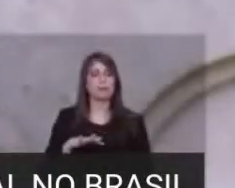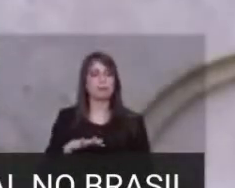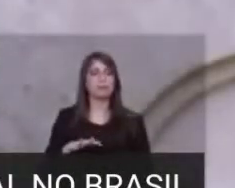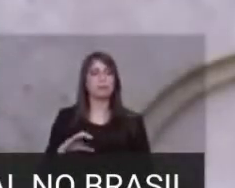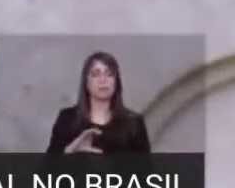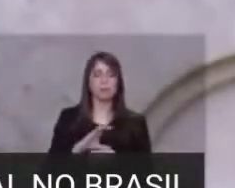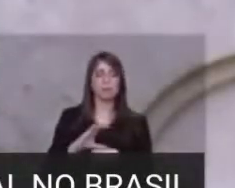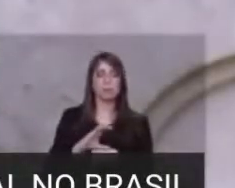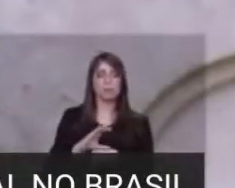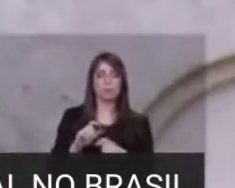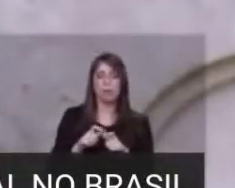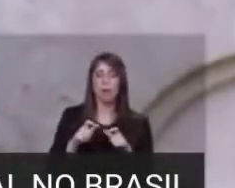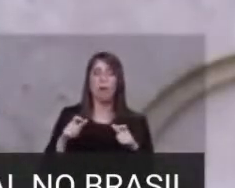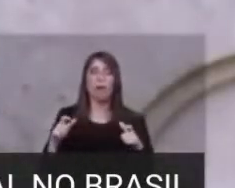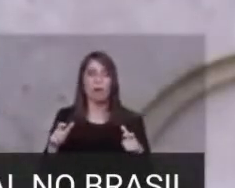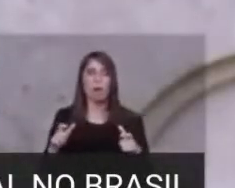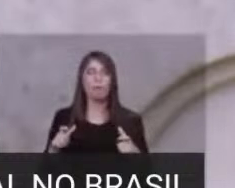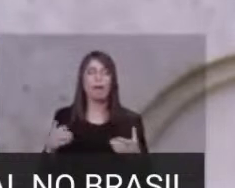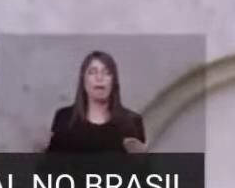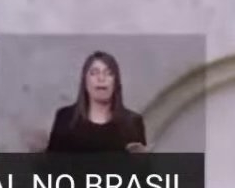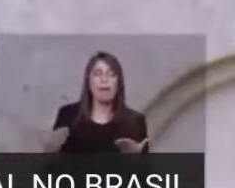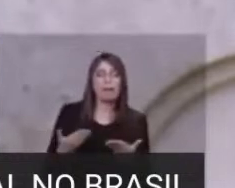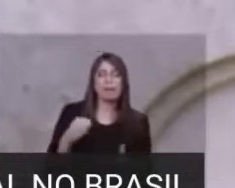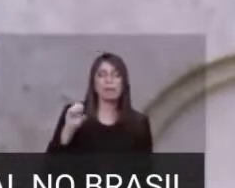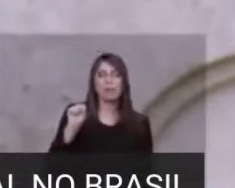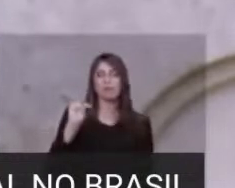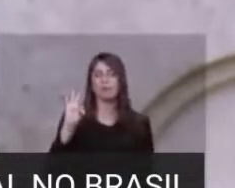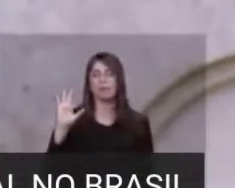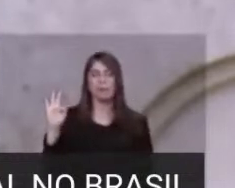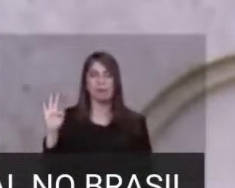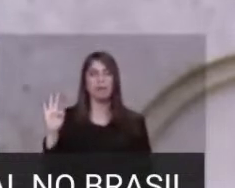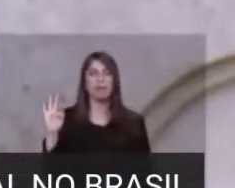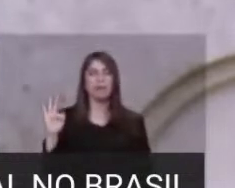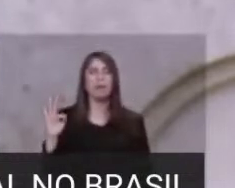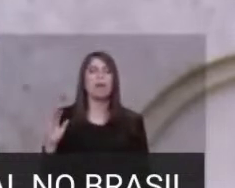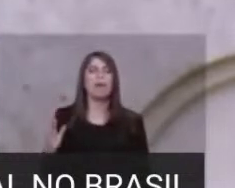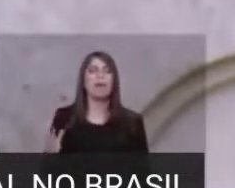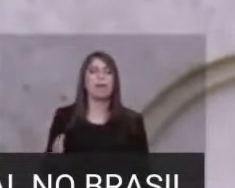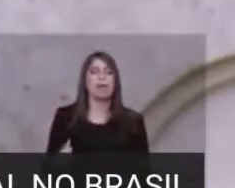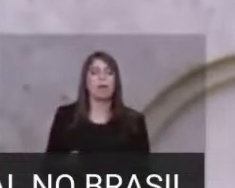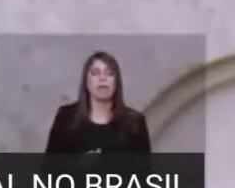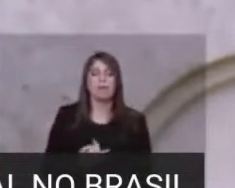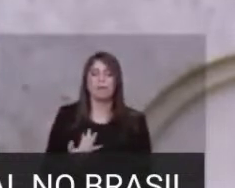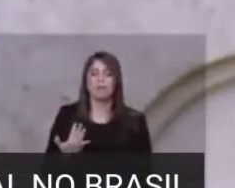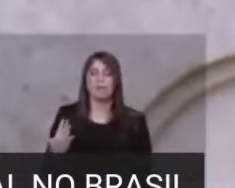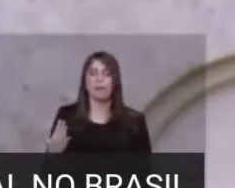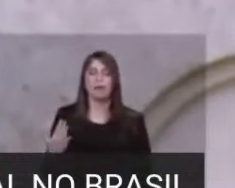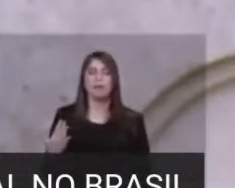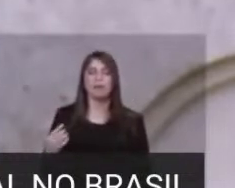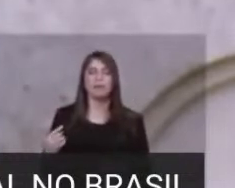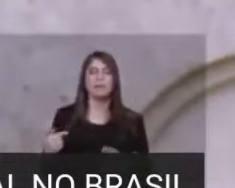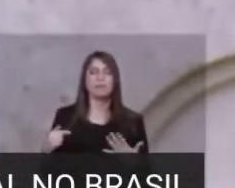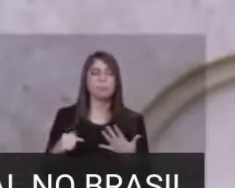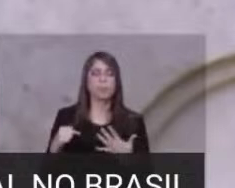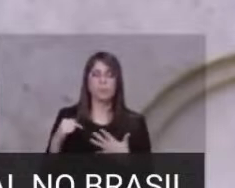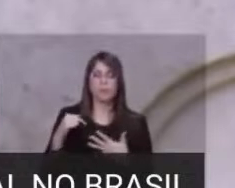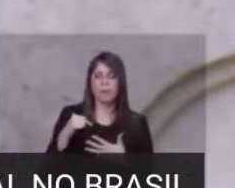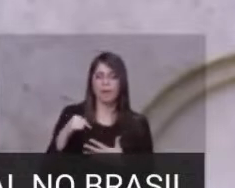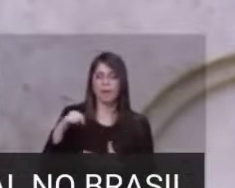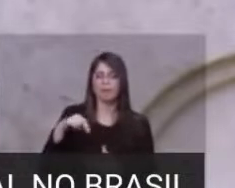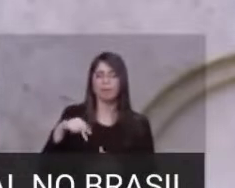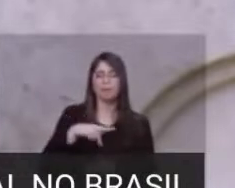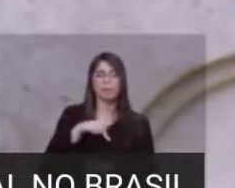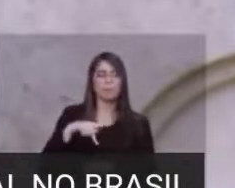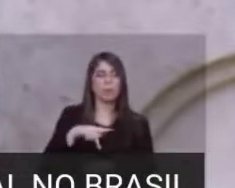de constitucionalização abrangente, chegam ao Supremo Tribunal Federal boa parte das grandes questões